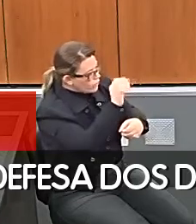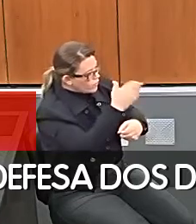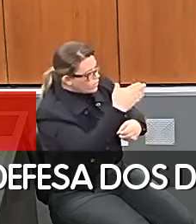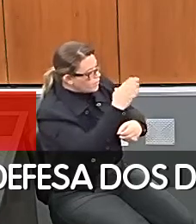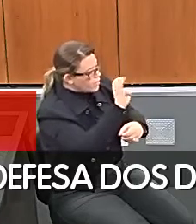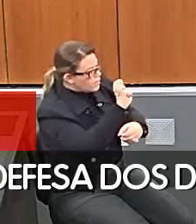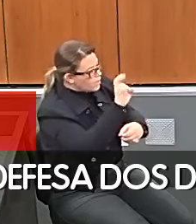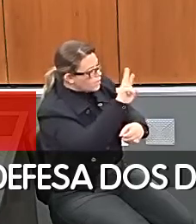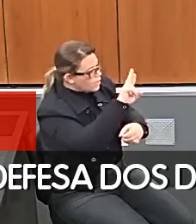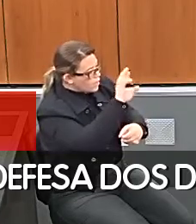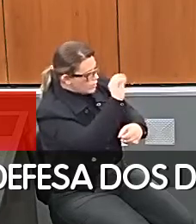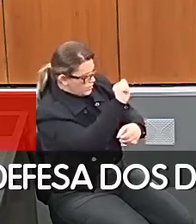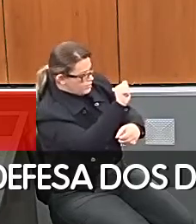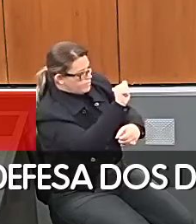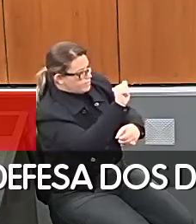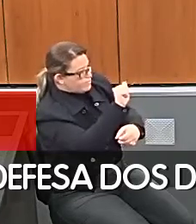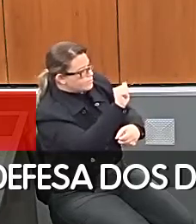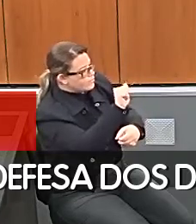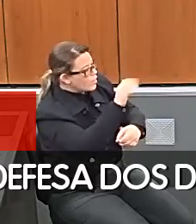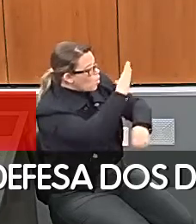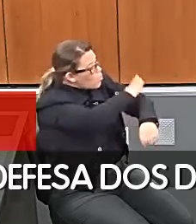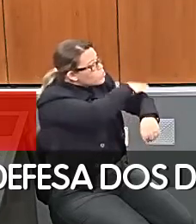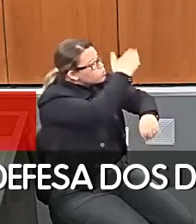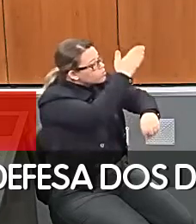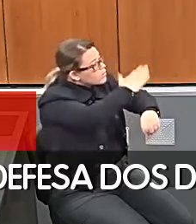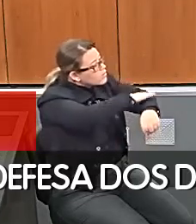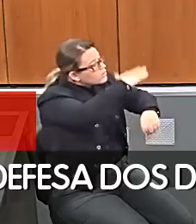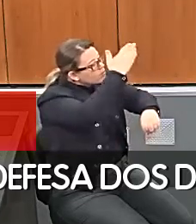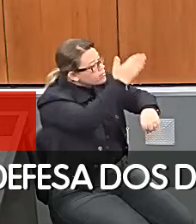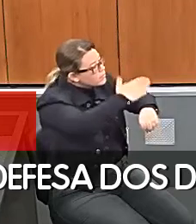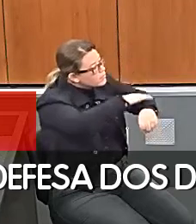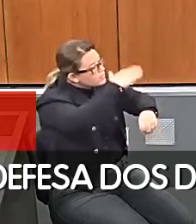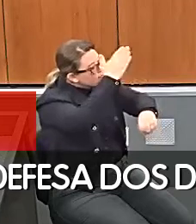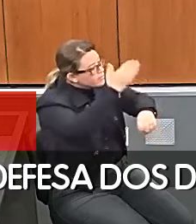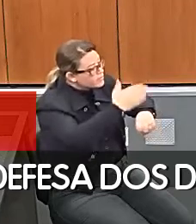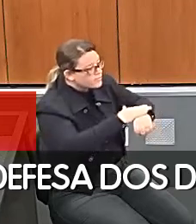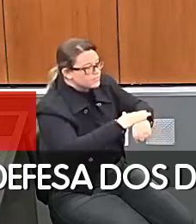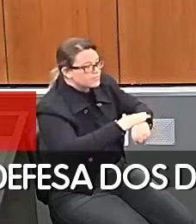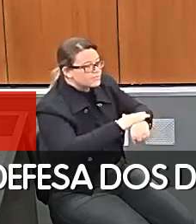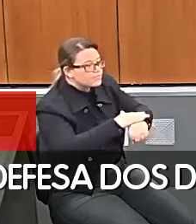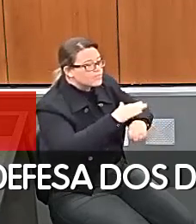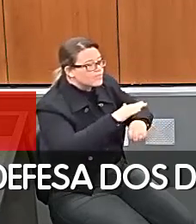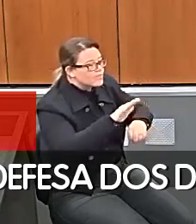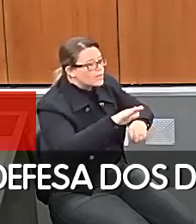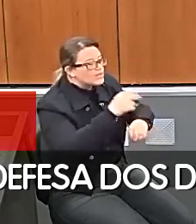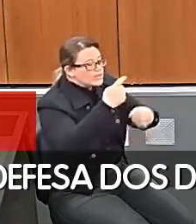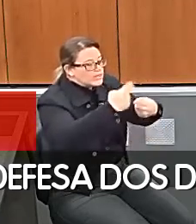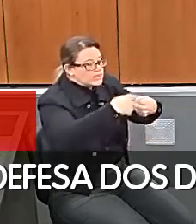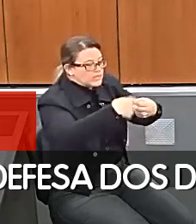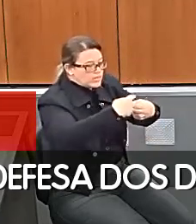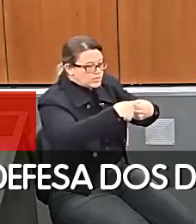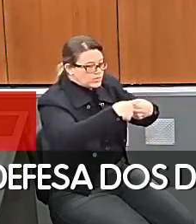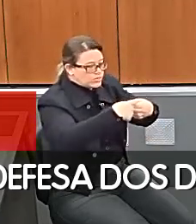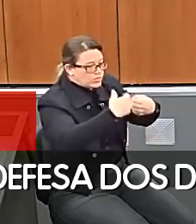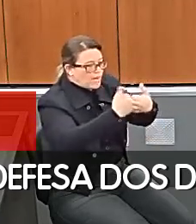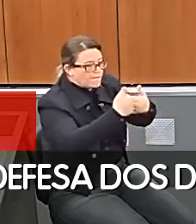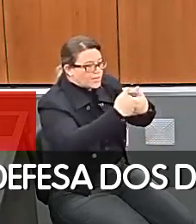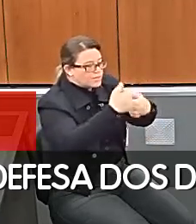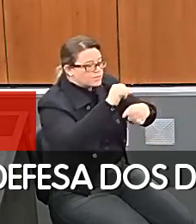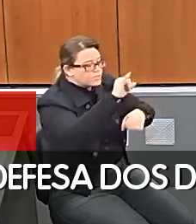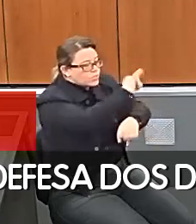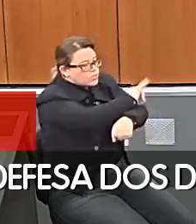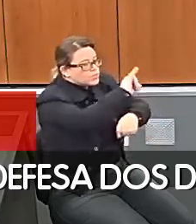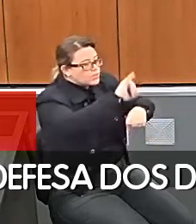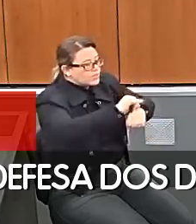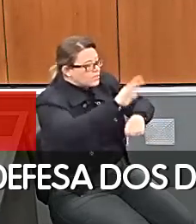Era. Vocês pertencem a Itabira? Nova Era. Ótimo. Nova Era é boa, superintendência. Inclusive, meu